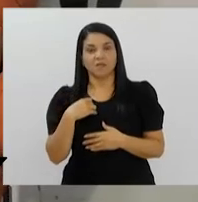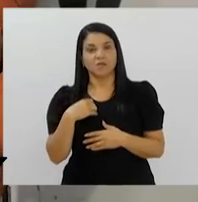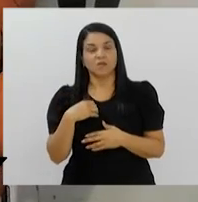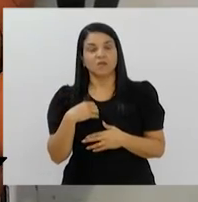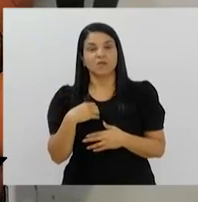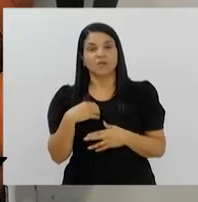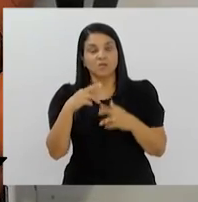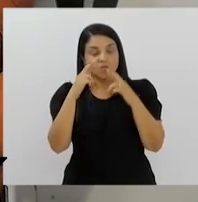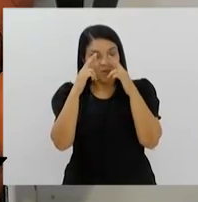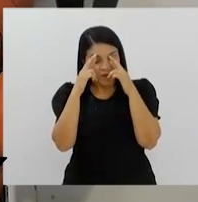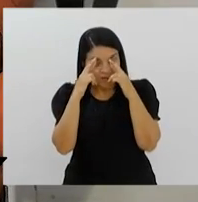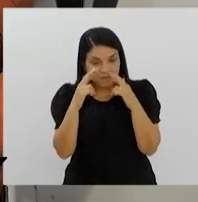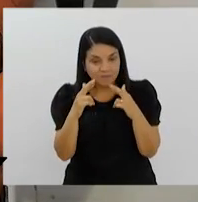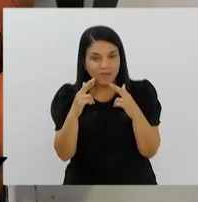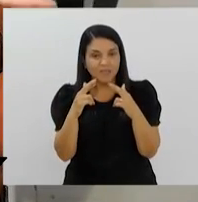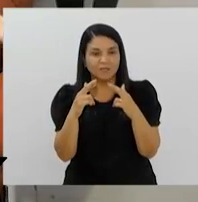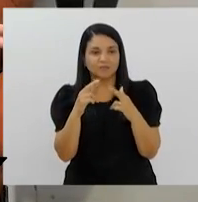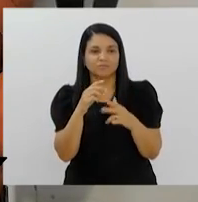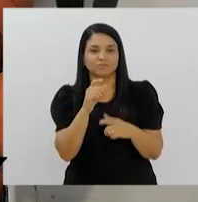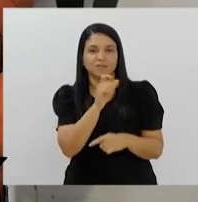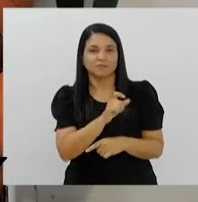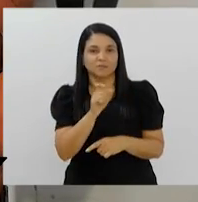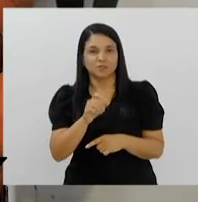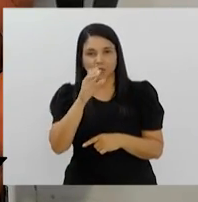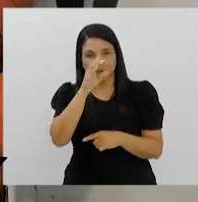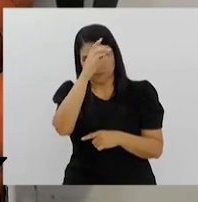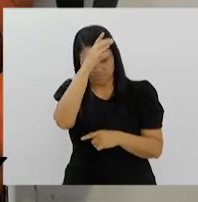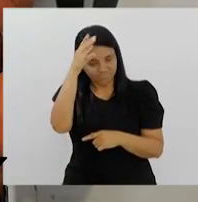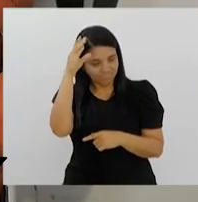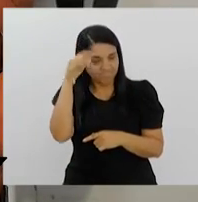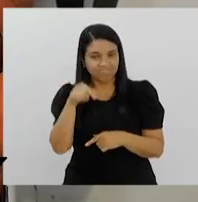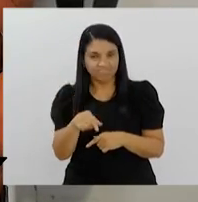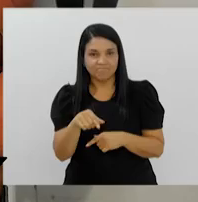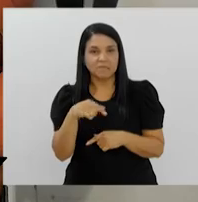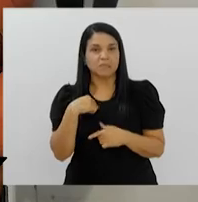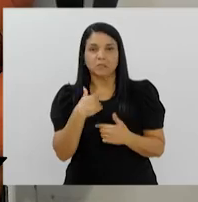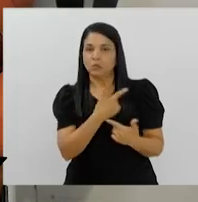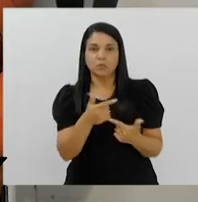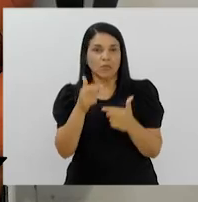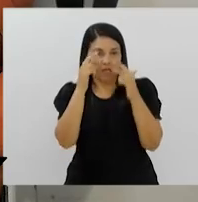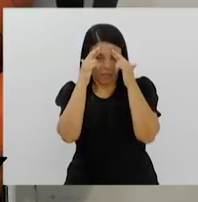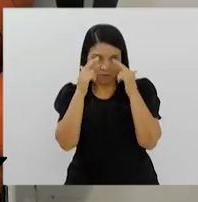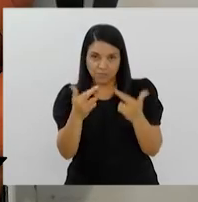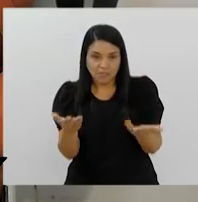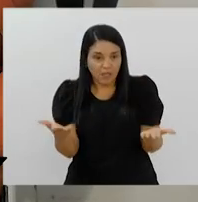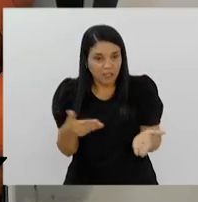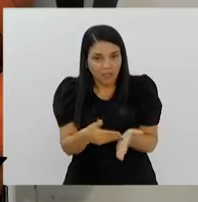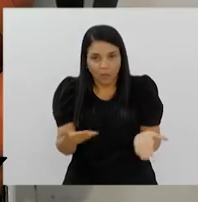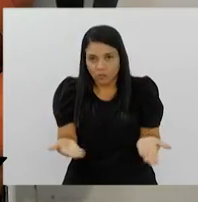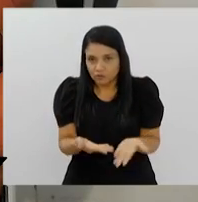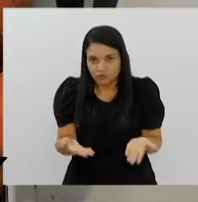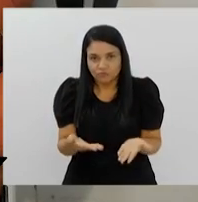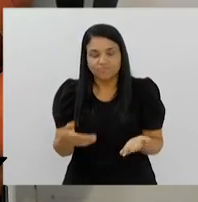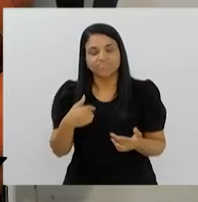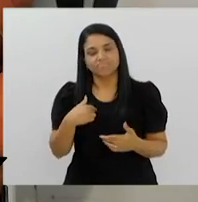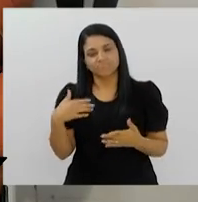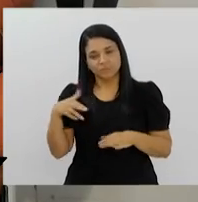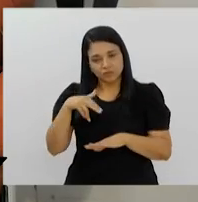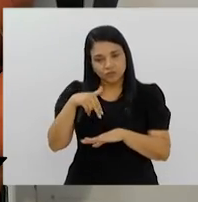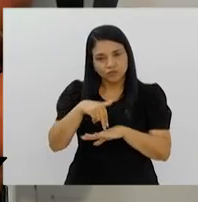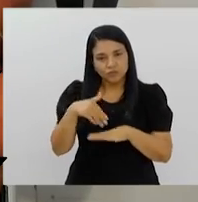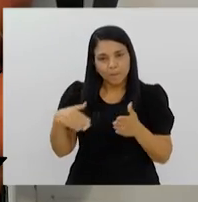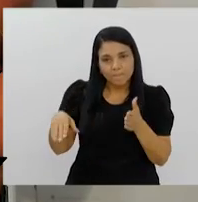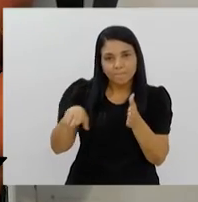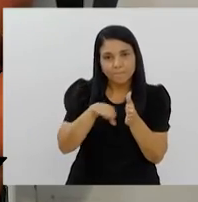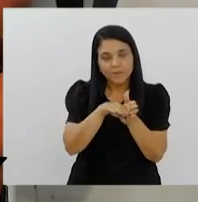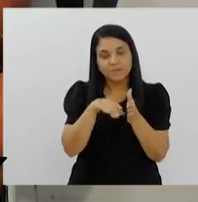aos beneficiários pelos quais Eles não têm prestado nenhum respeito até hoje e a gente chegou aqui e viu que eles mandaram pessoas